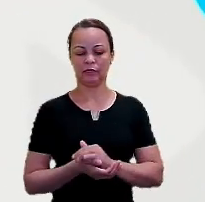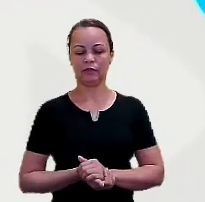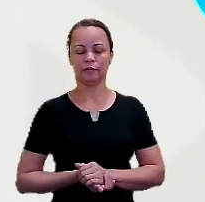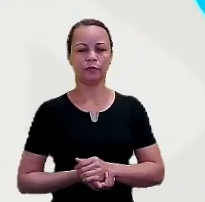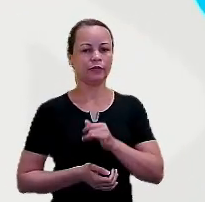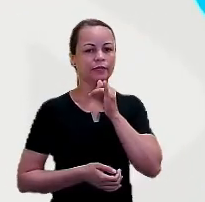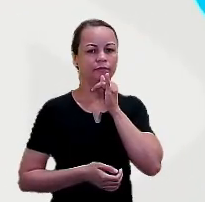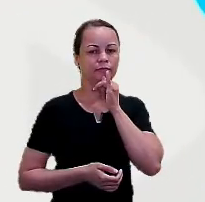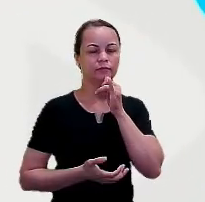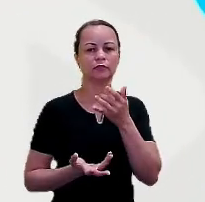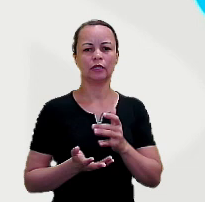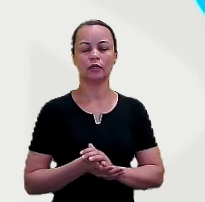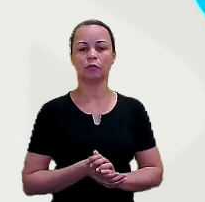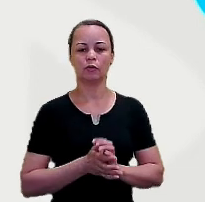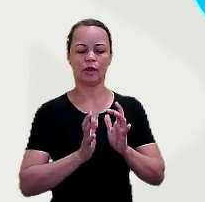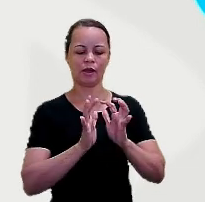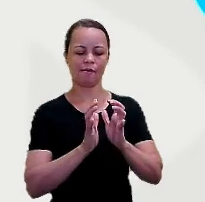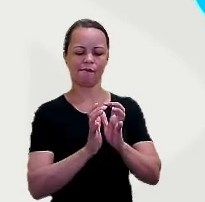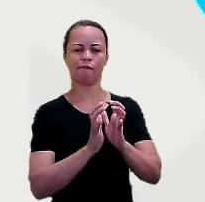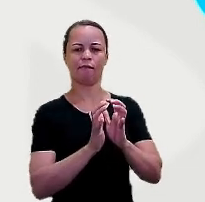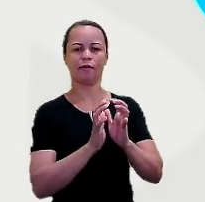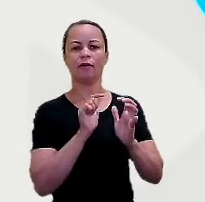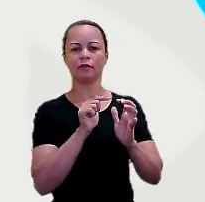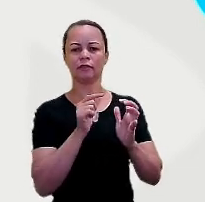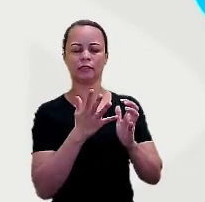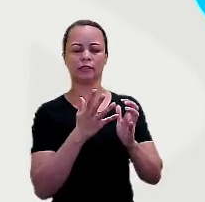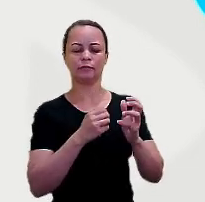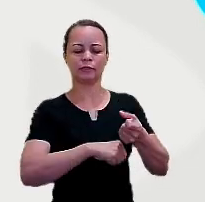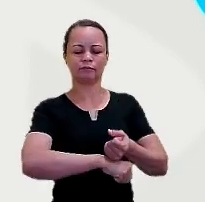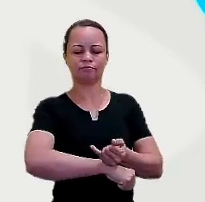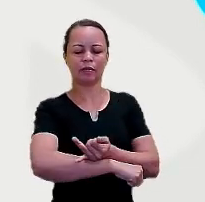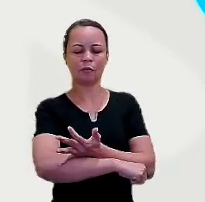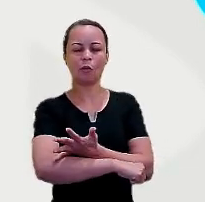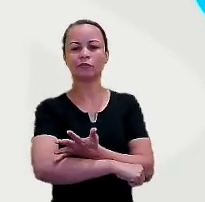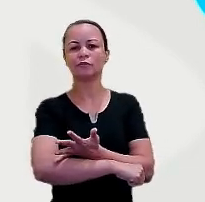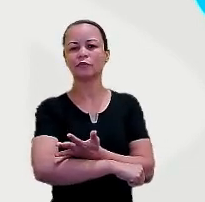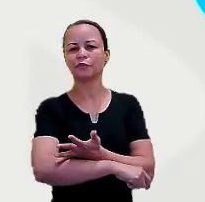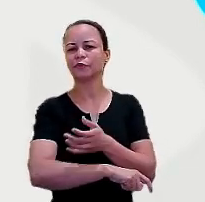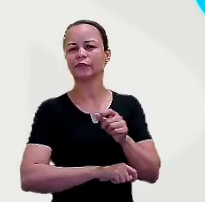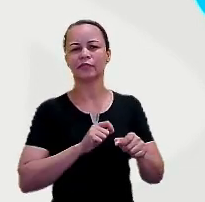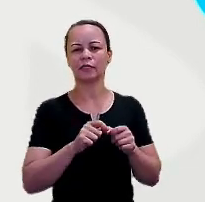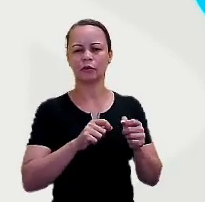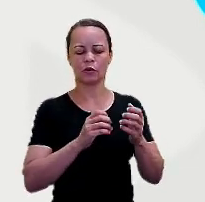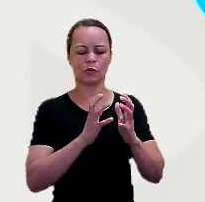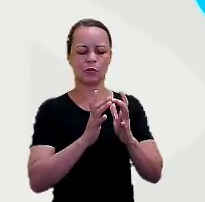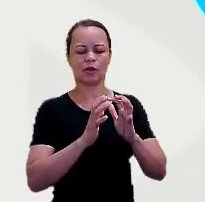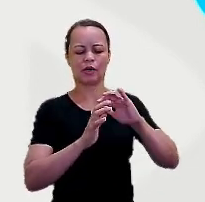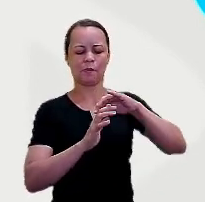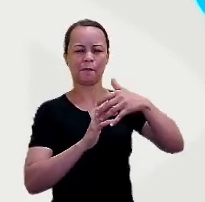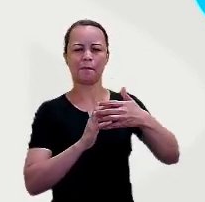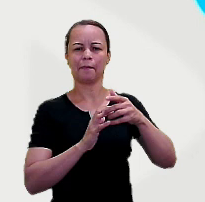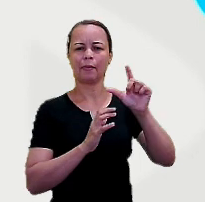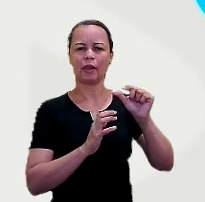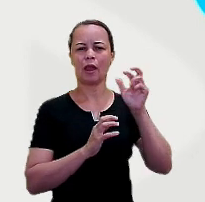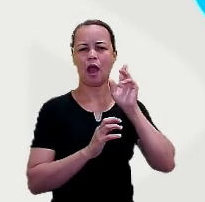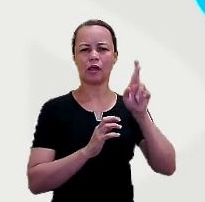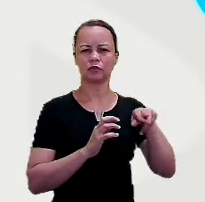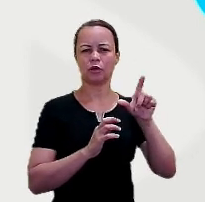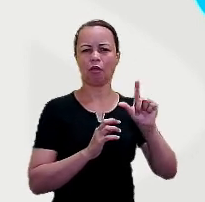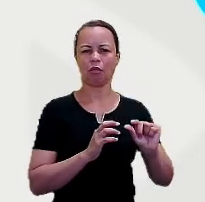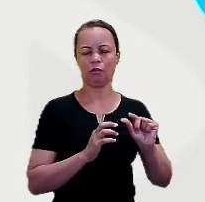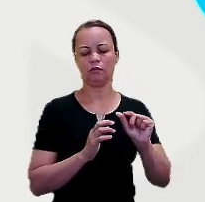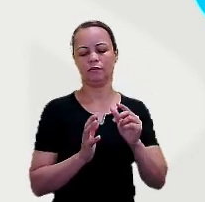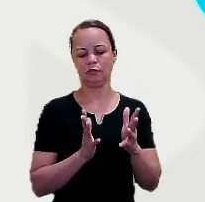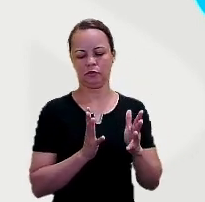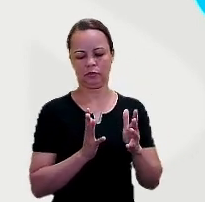exemplo, da área que estaria mais associado às emoções, a uma área menos racional, estaria mais associada a